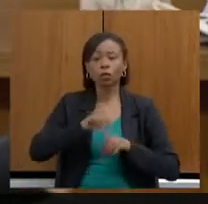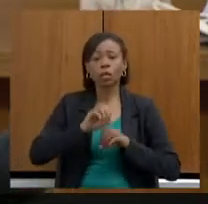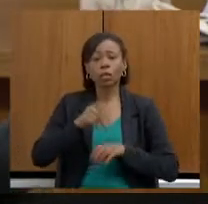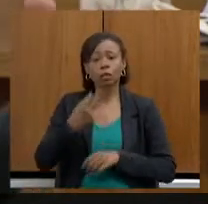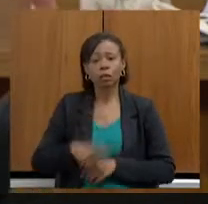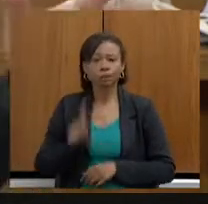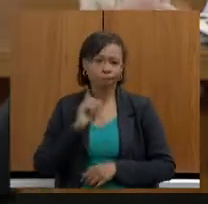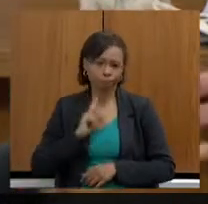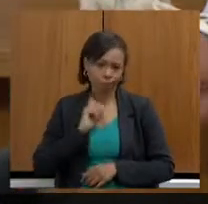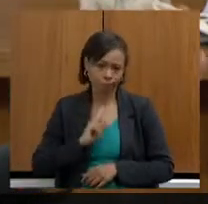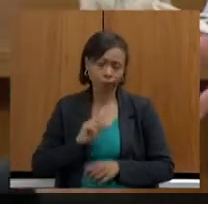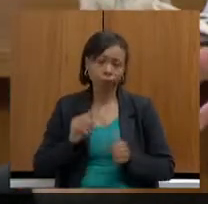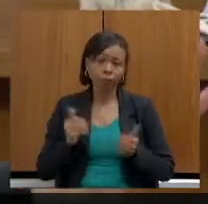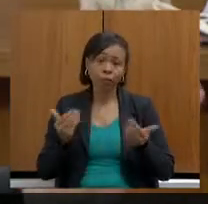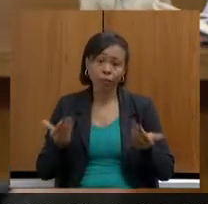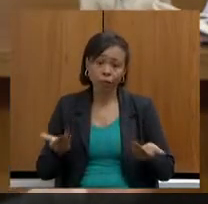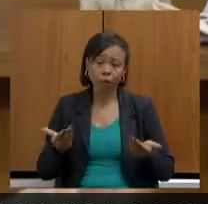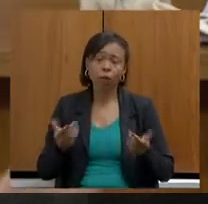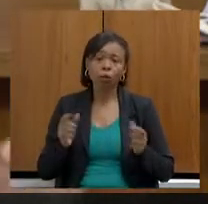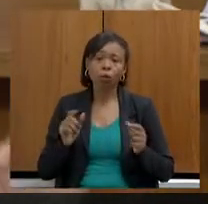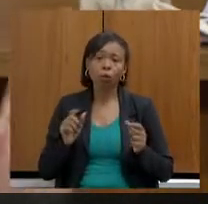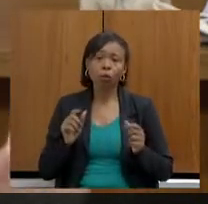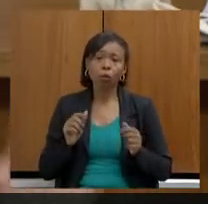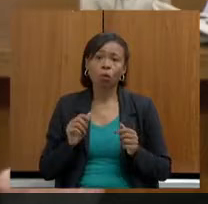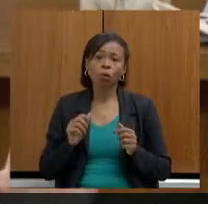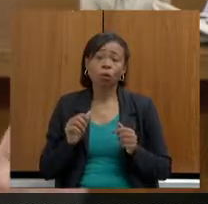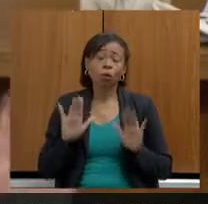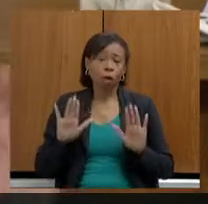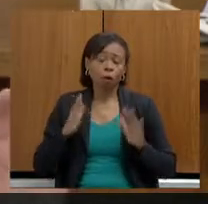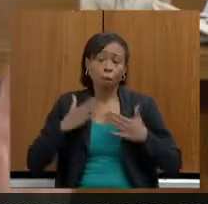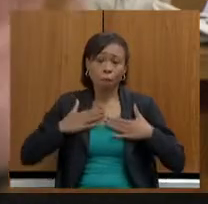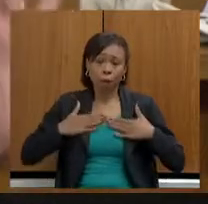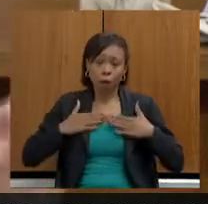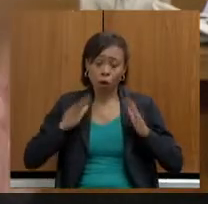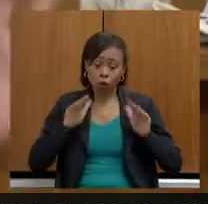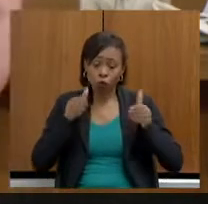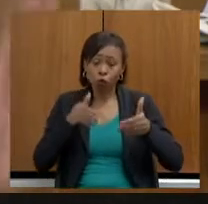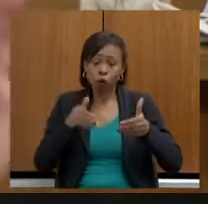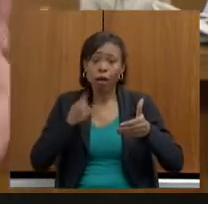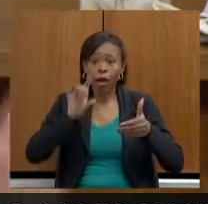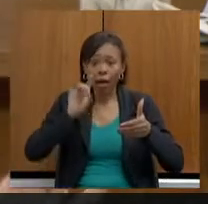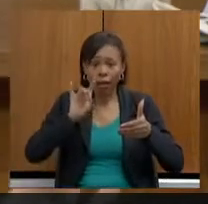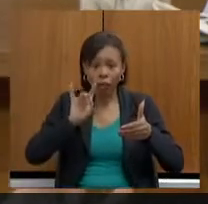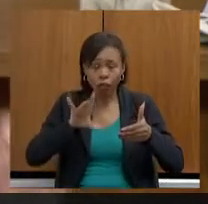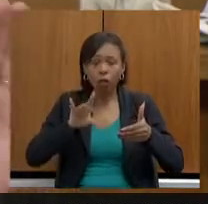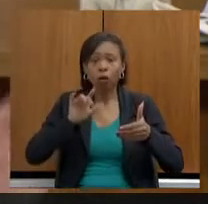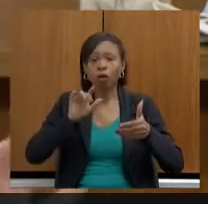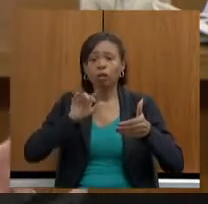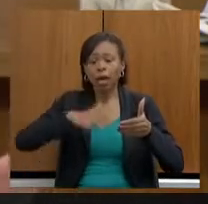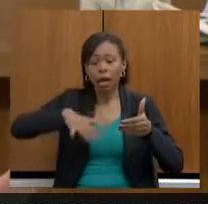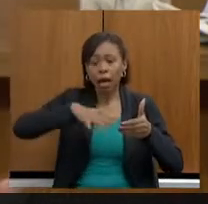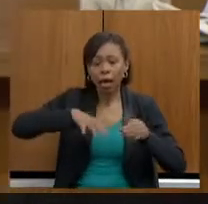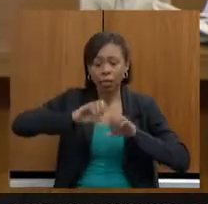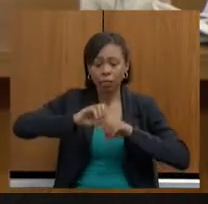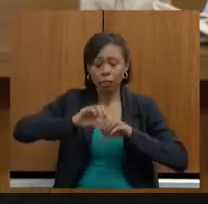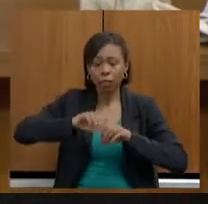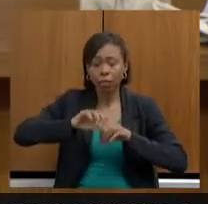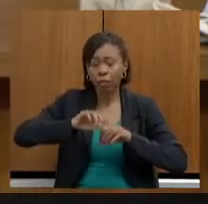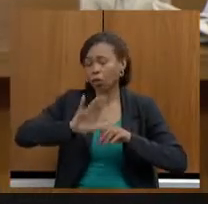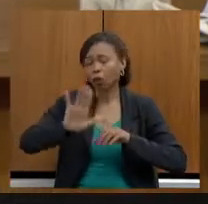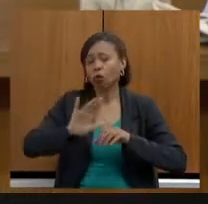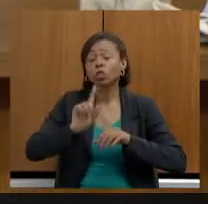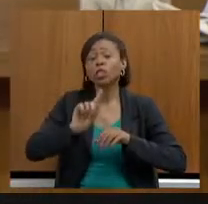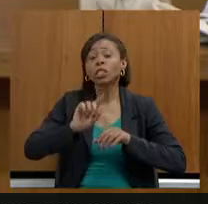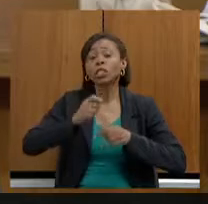né então é só para meu ponto aqui em relação a questões de administração de gestão